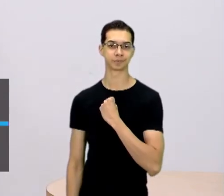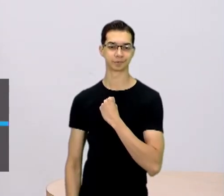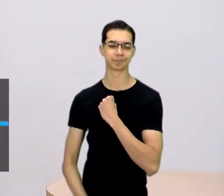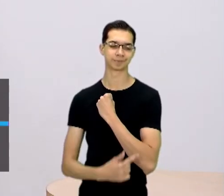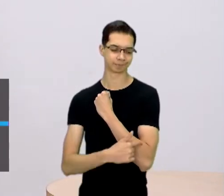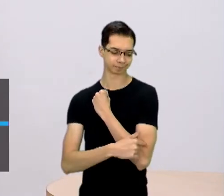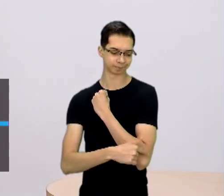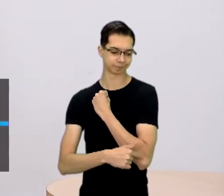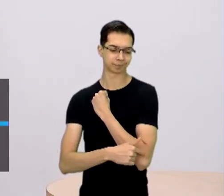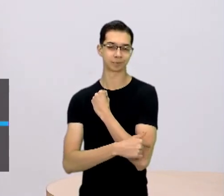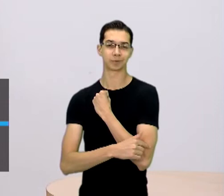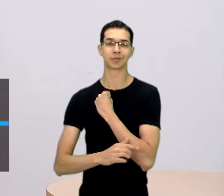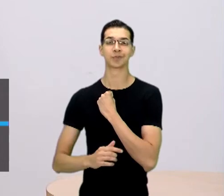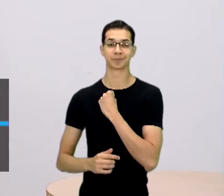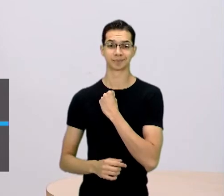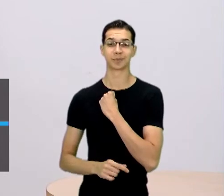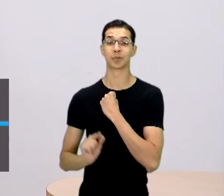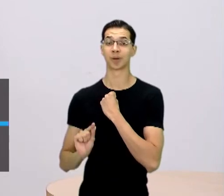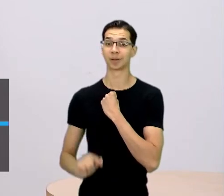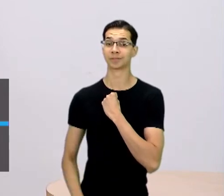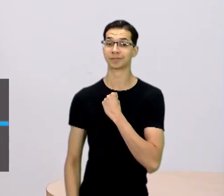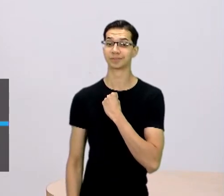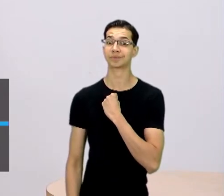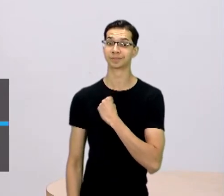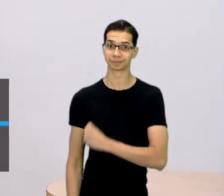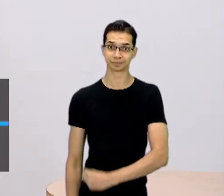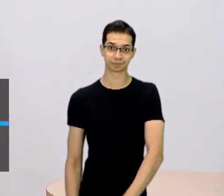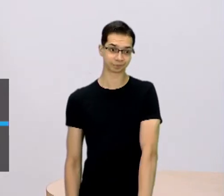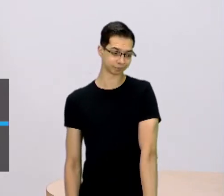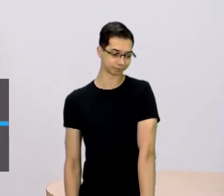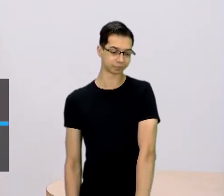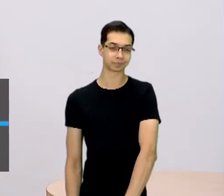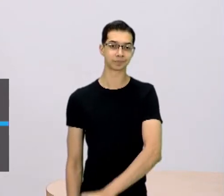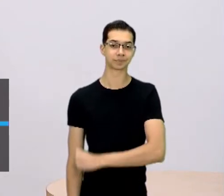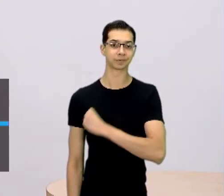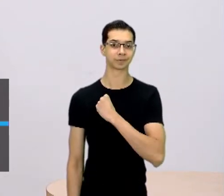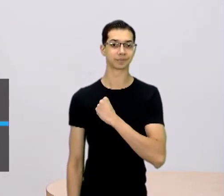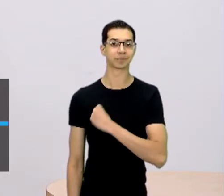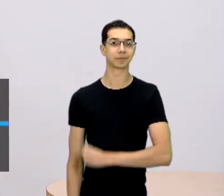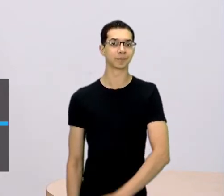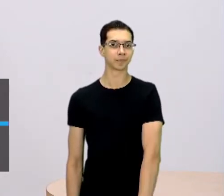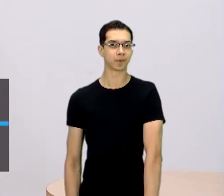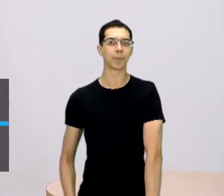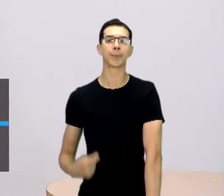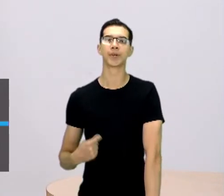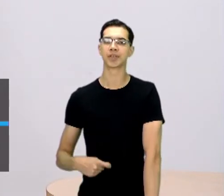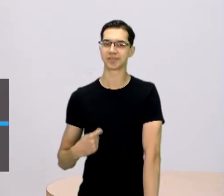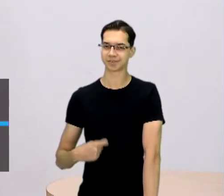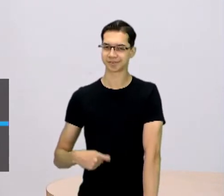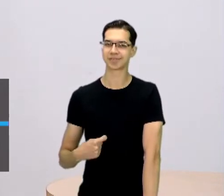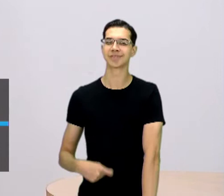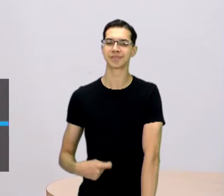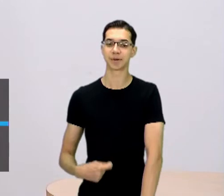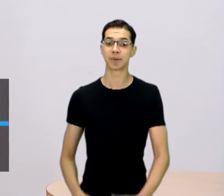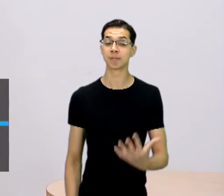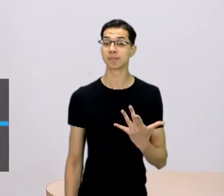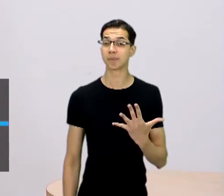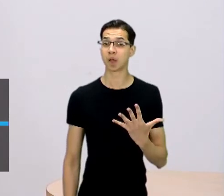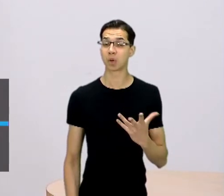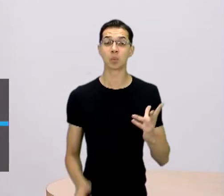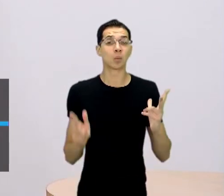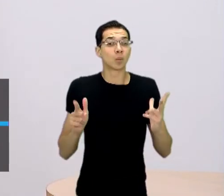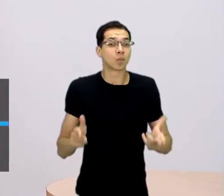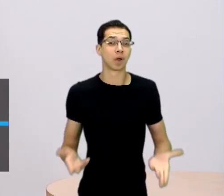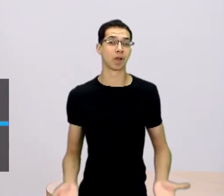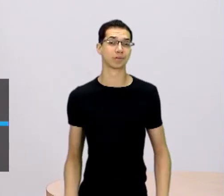então, esse meio campo aí, vai fazer essa articulação. Então, ele precisa ser um osso móvel. E a mesma coisa nas minhas mãos e nos meus pés.